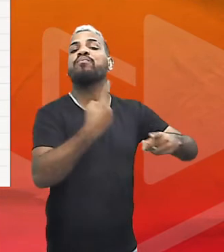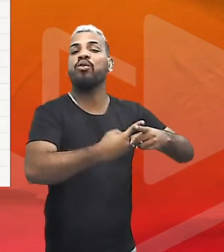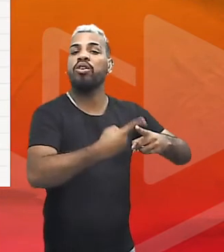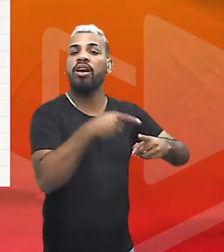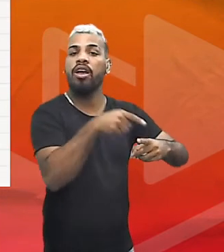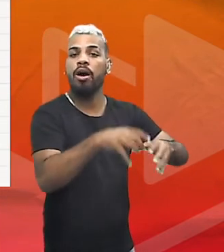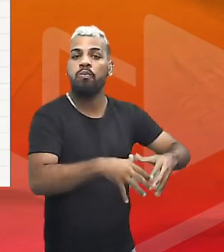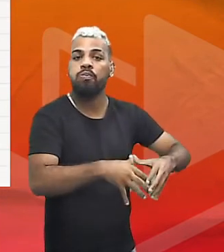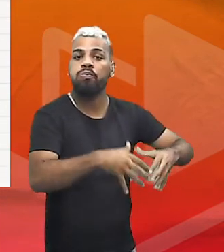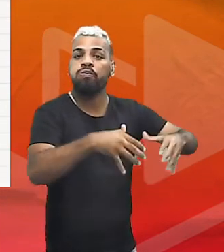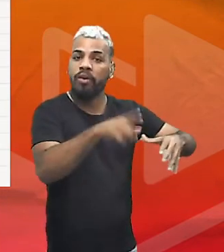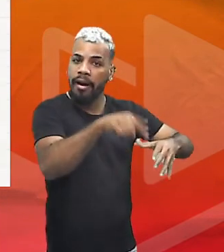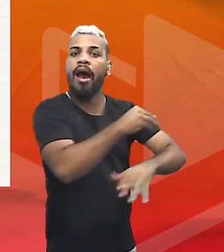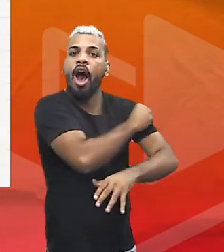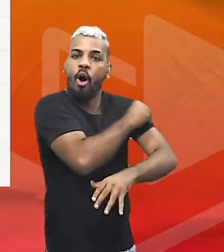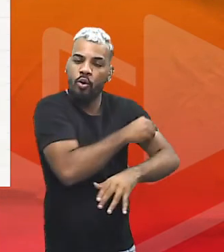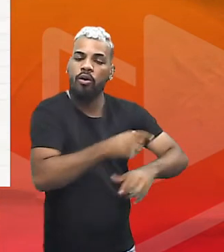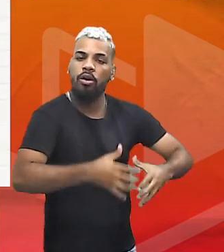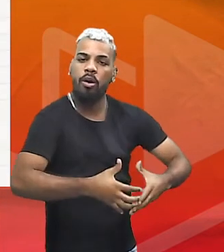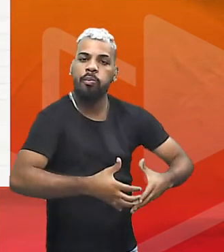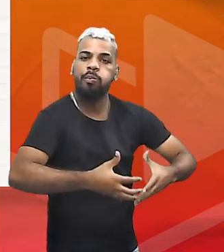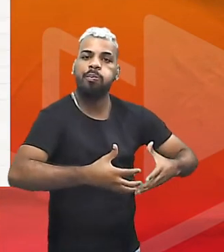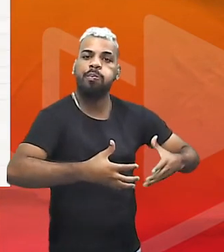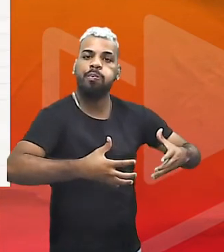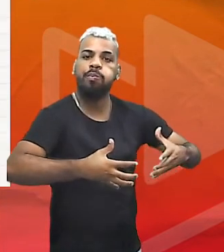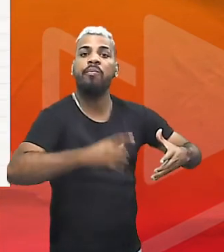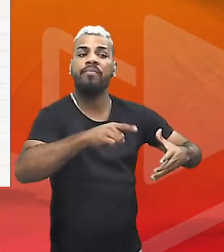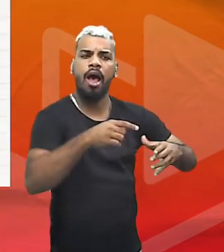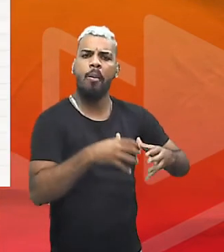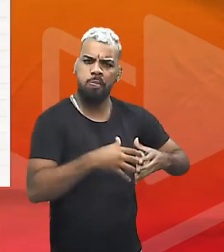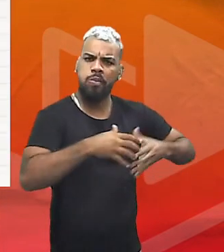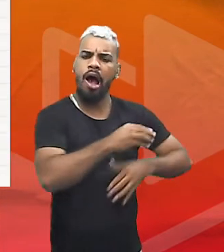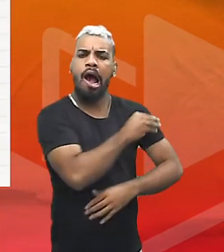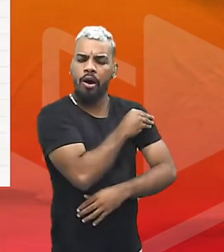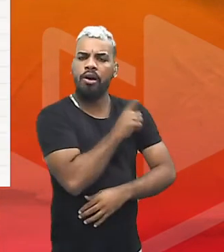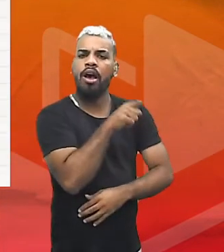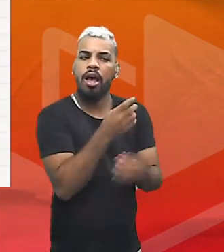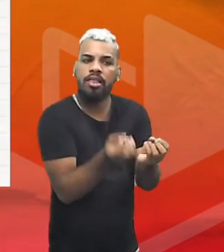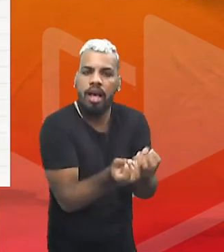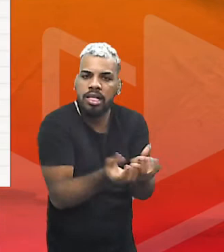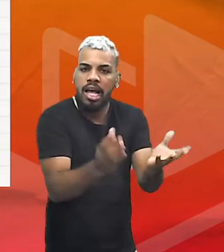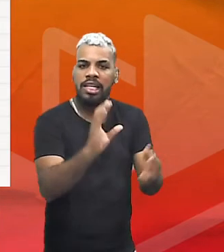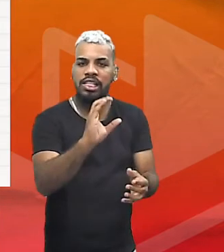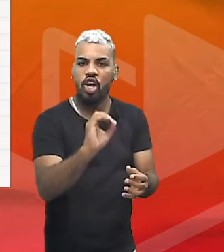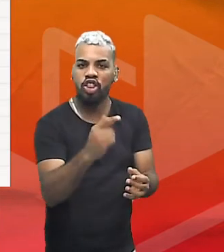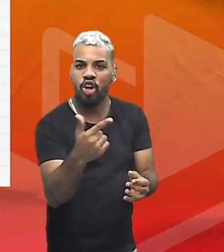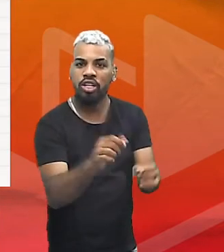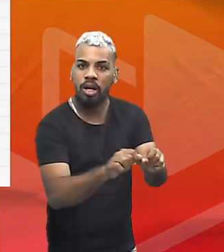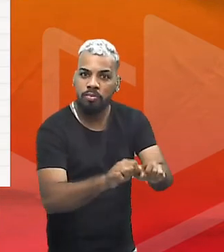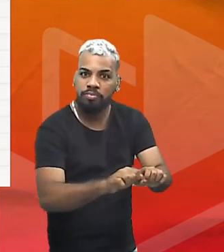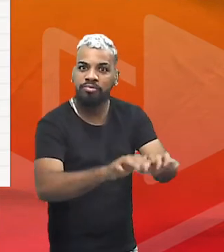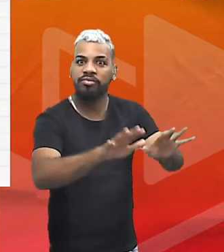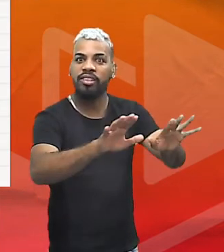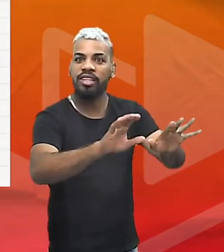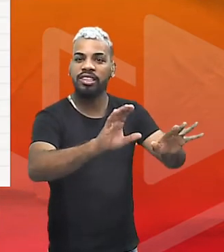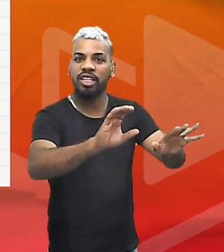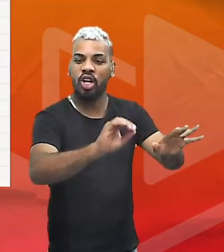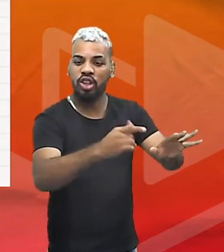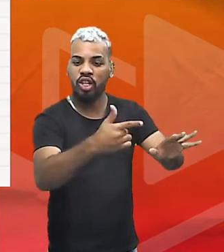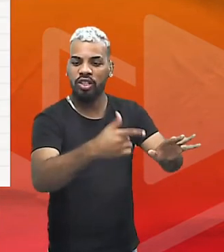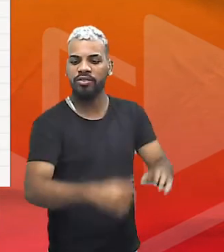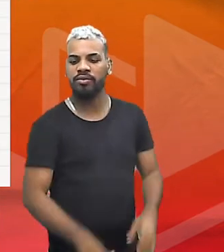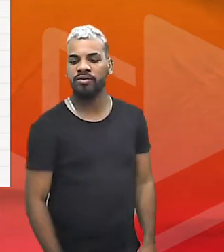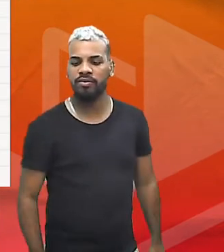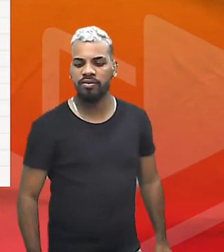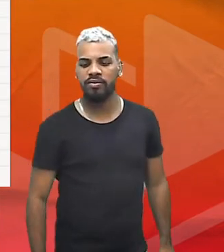alcoólica e se ali tá tendo fermentação alcoólica tá liberando CO2 e se ali tá liberando CO2 aí você